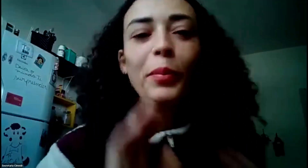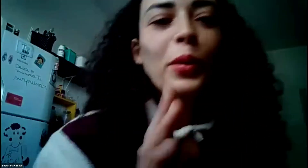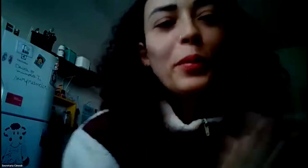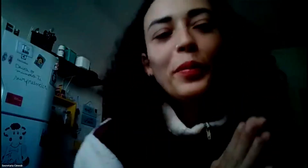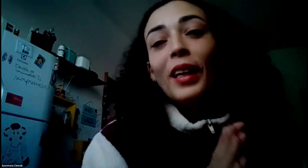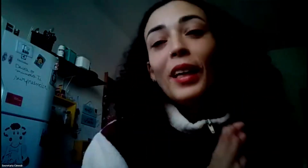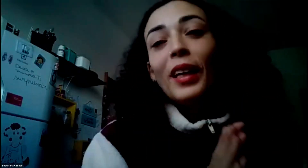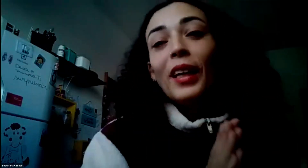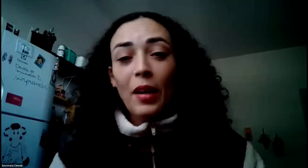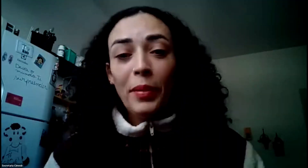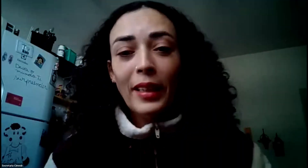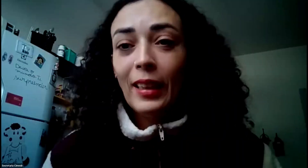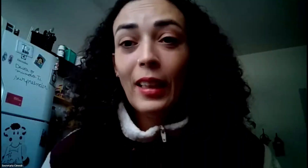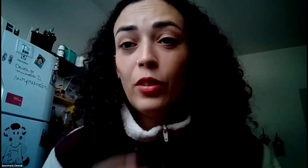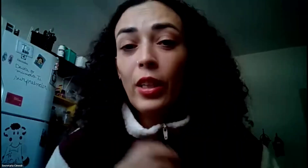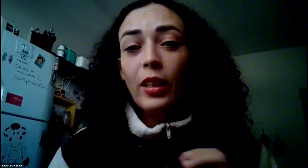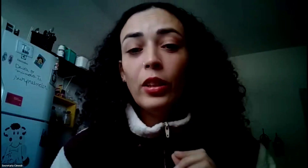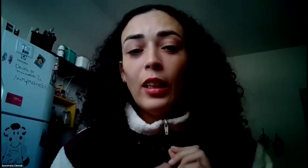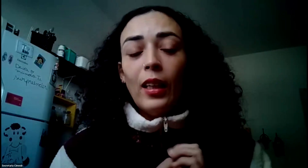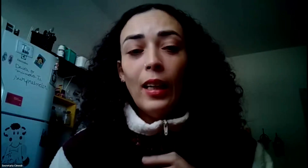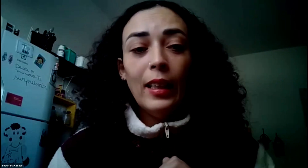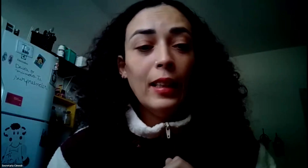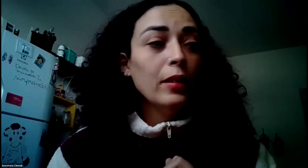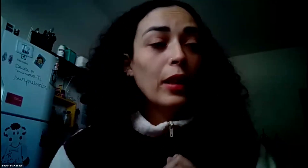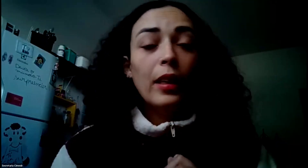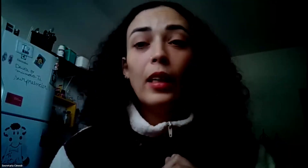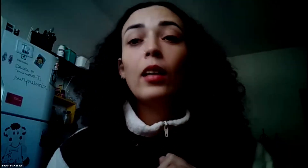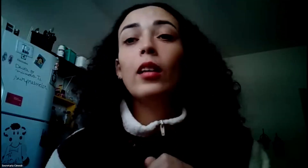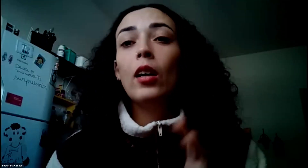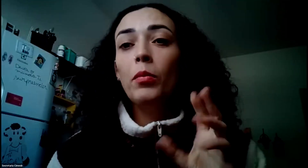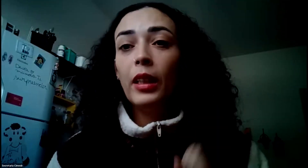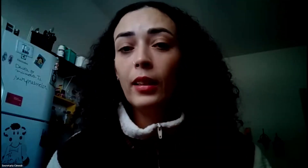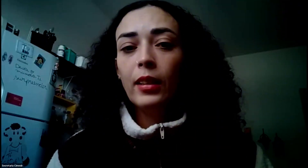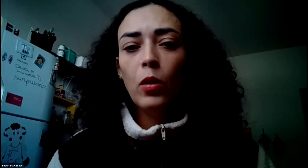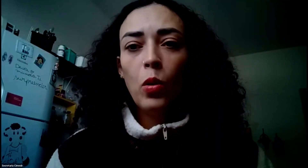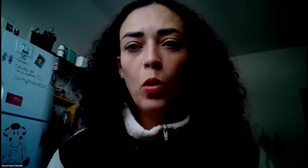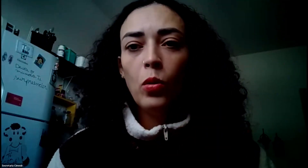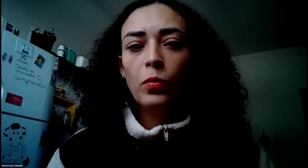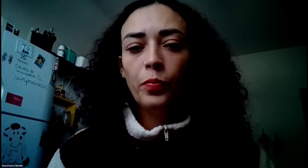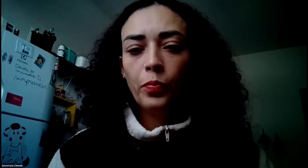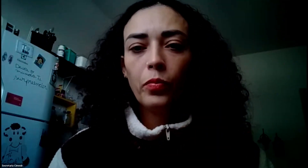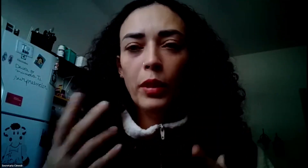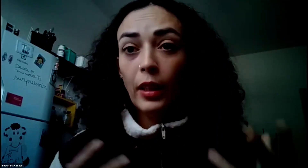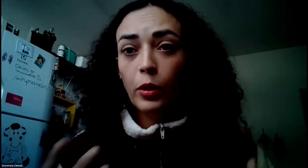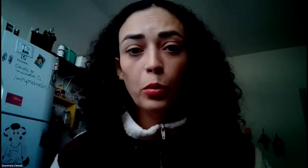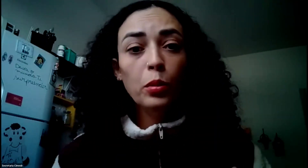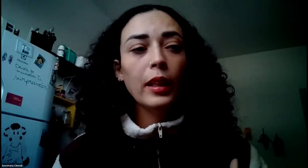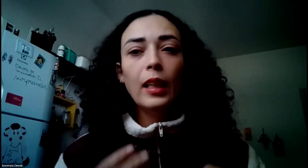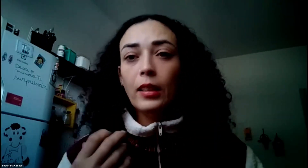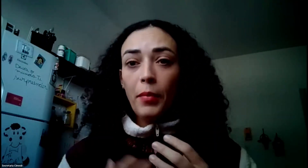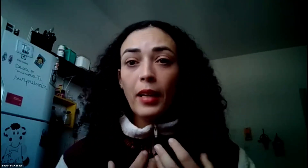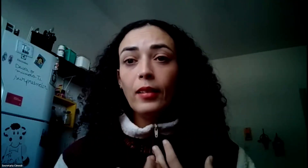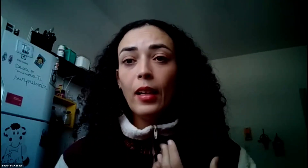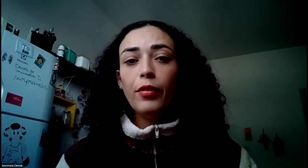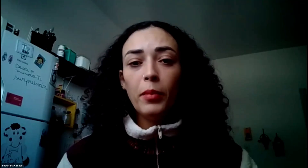Voltei aqui. Bom, deu para entender, gente, ali a comunicação com a comunidade